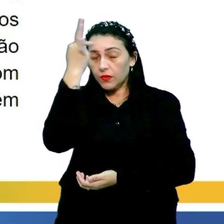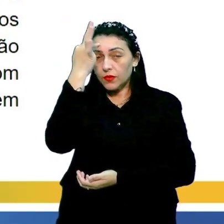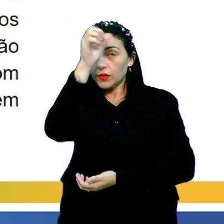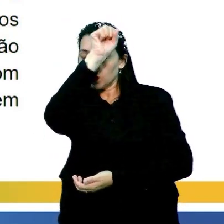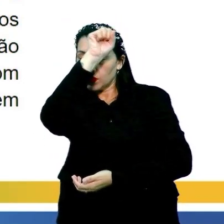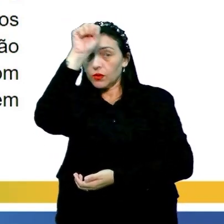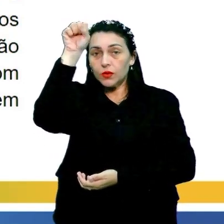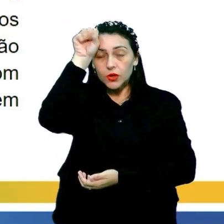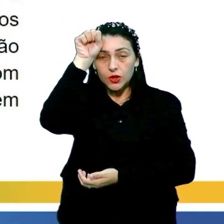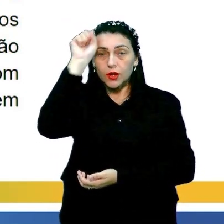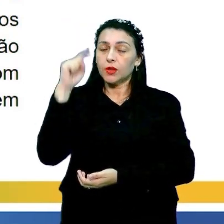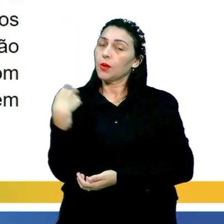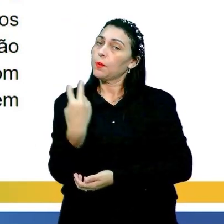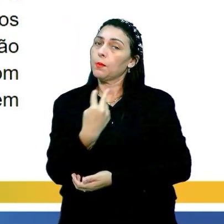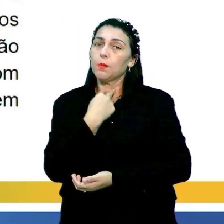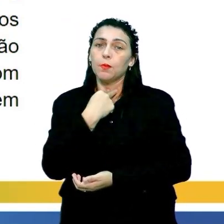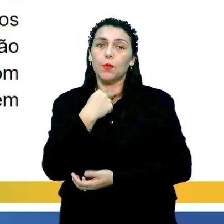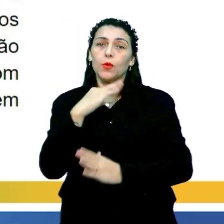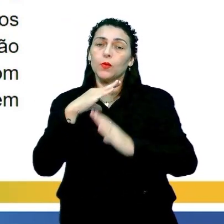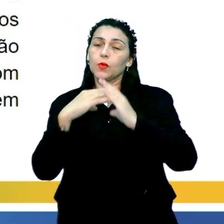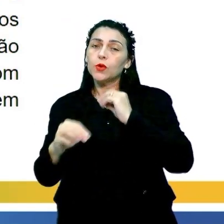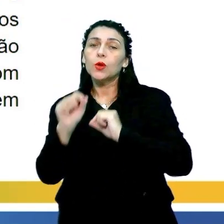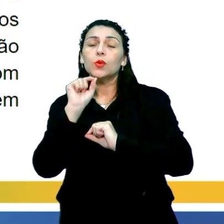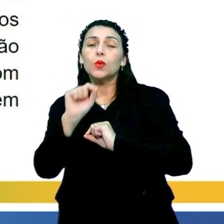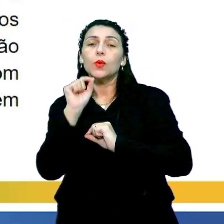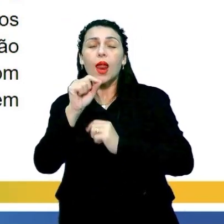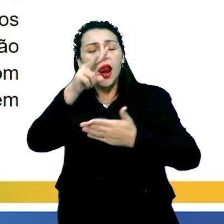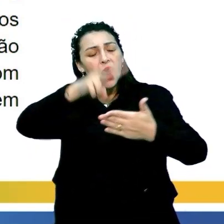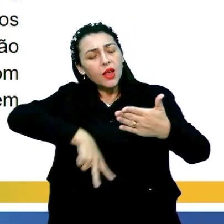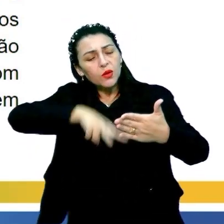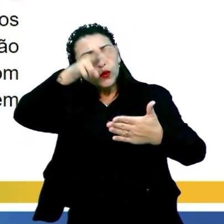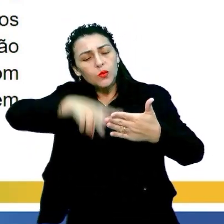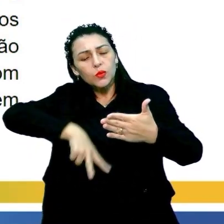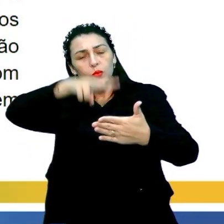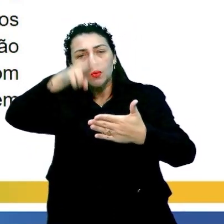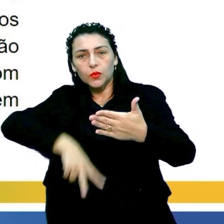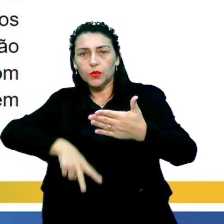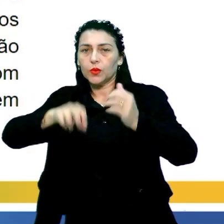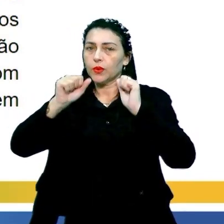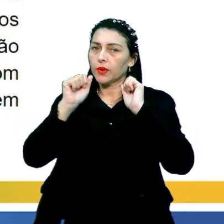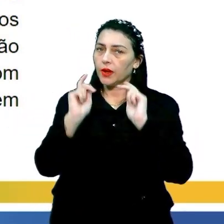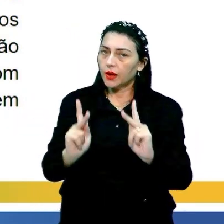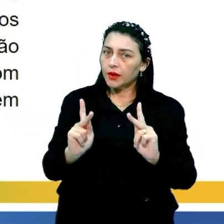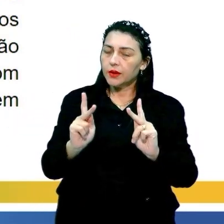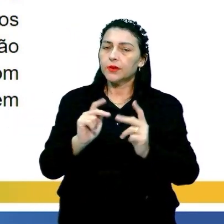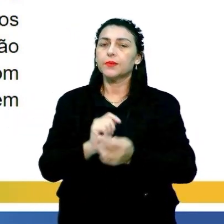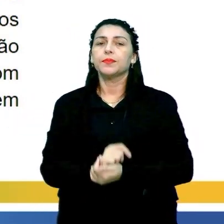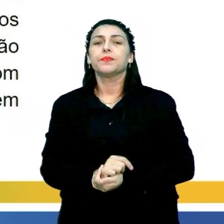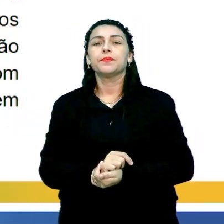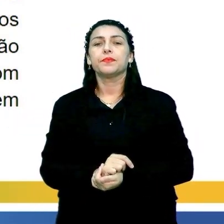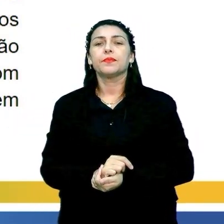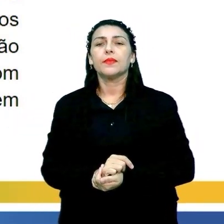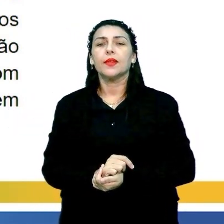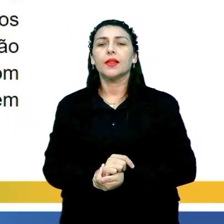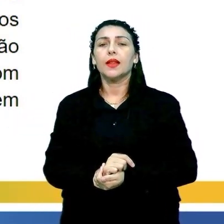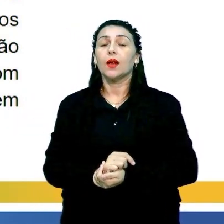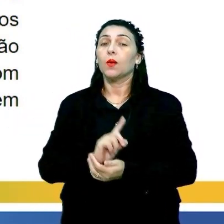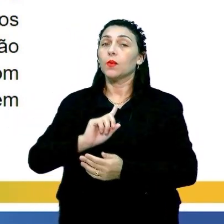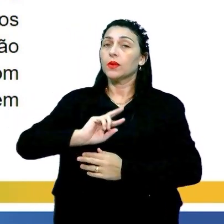a sociologia, a gente não pode fugir daquela coisa chamada leitura, tá, minha gente? O efeito estufa